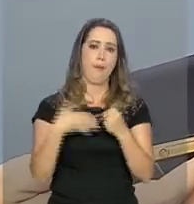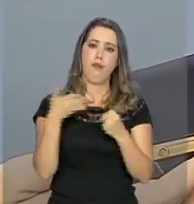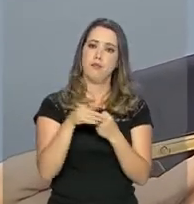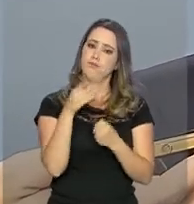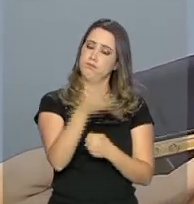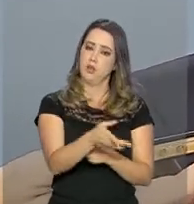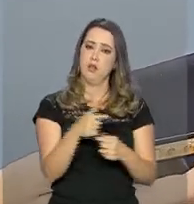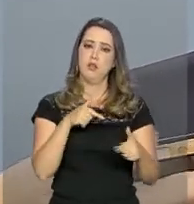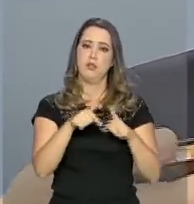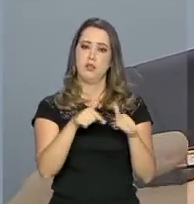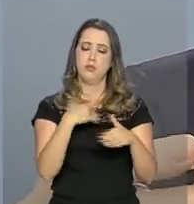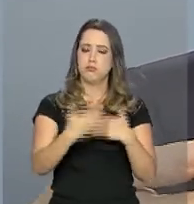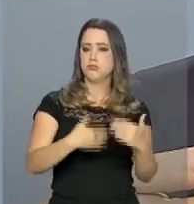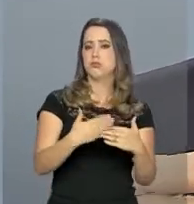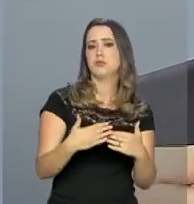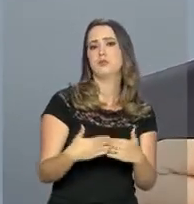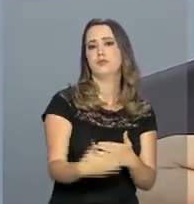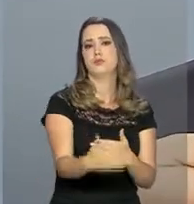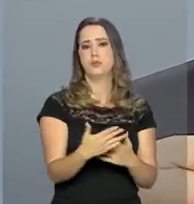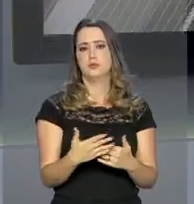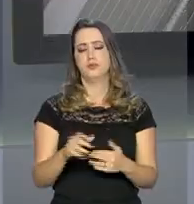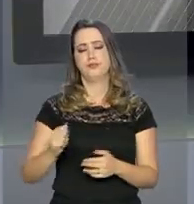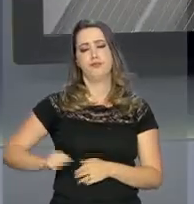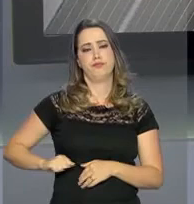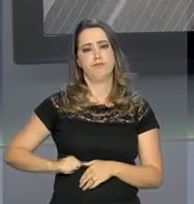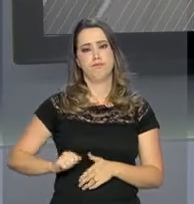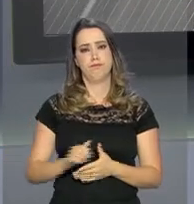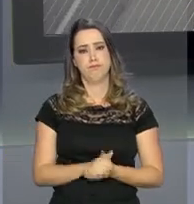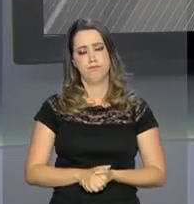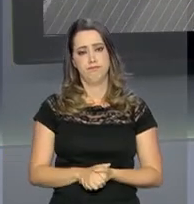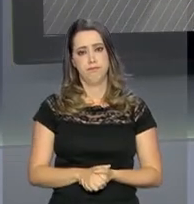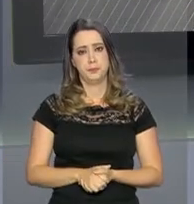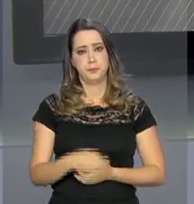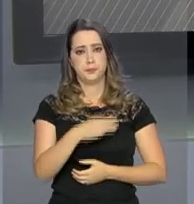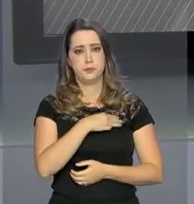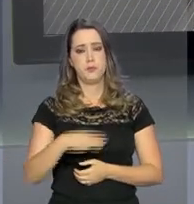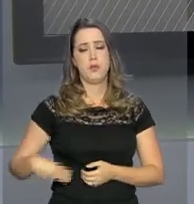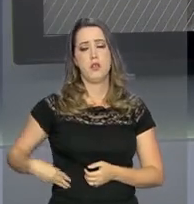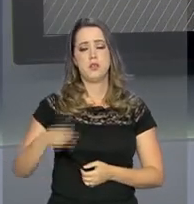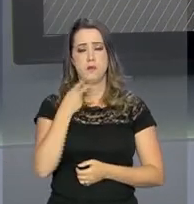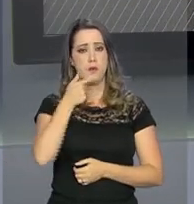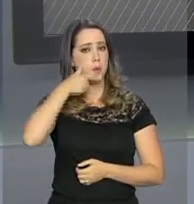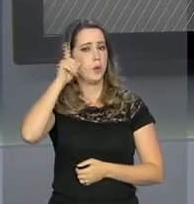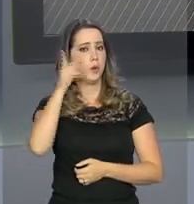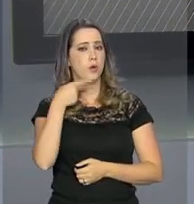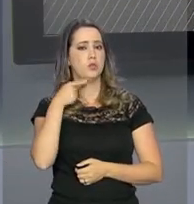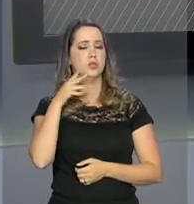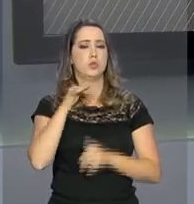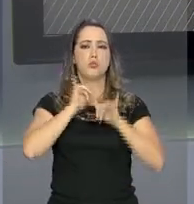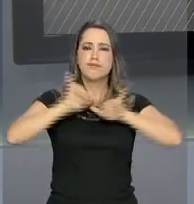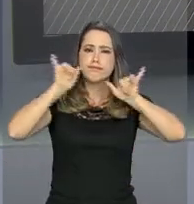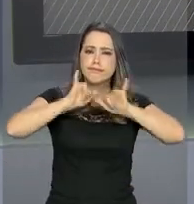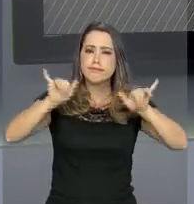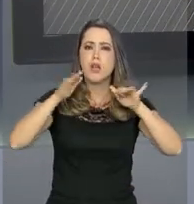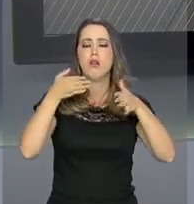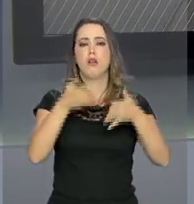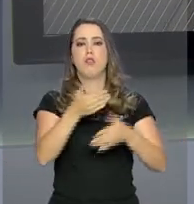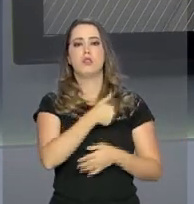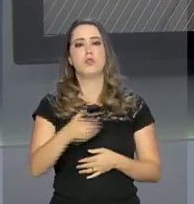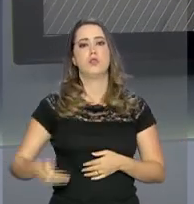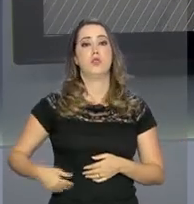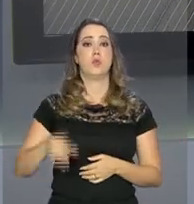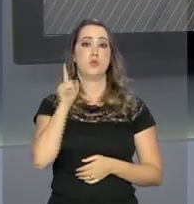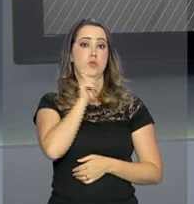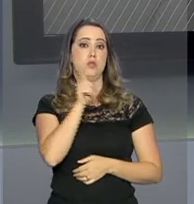atuação que estão sendo desenvolvidas pela nossa rede consular. O ministro observou que ontem, diante da repercussão do caso, o governo